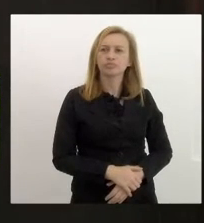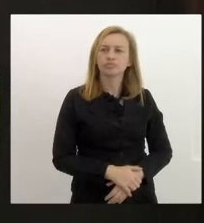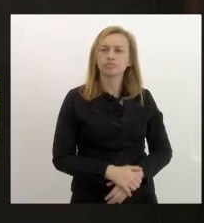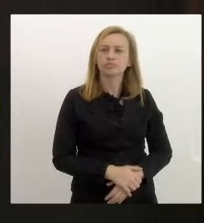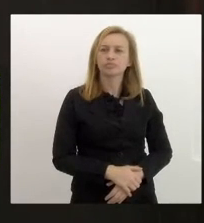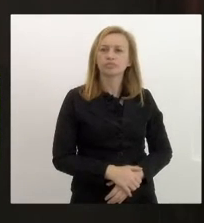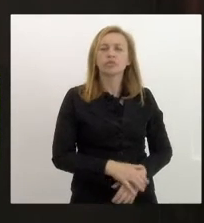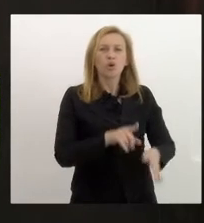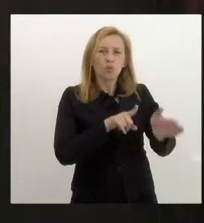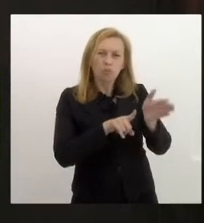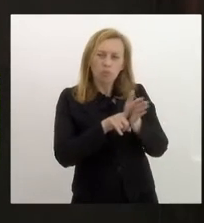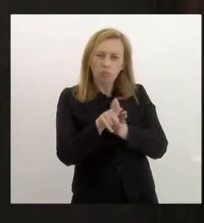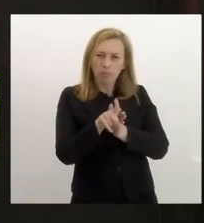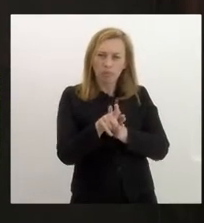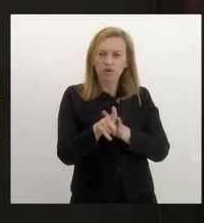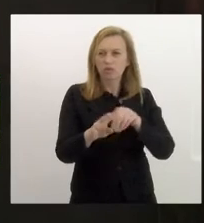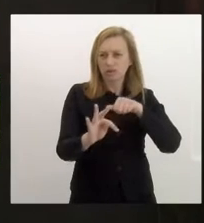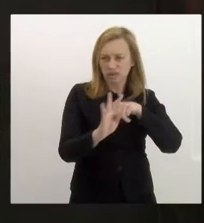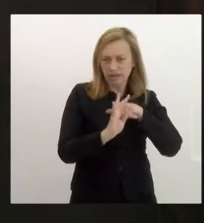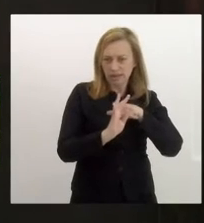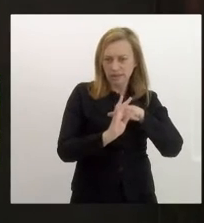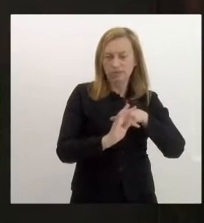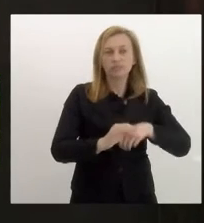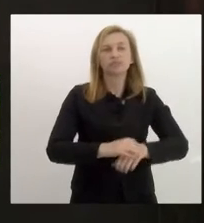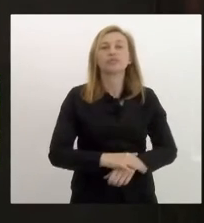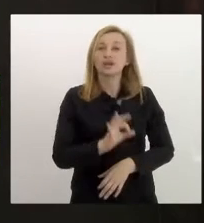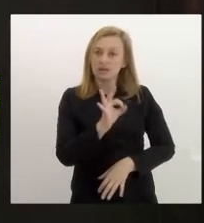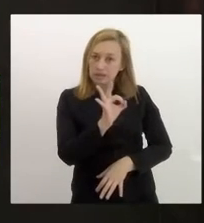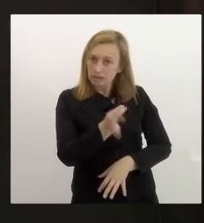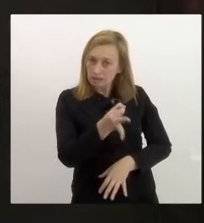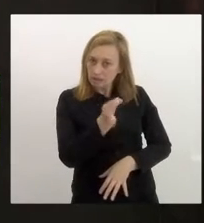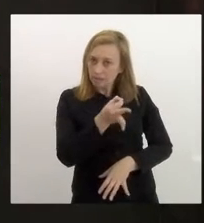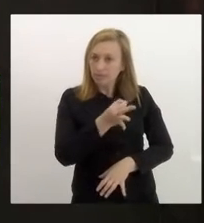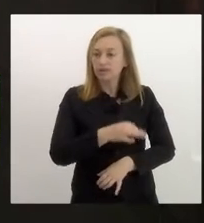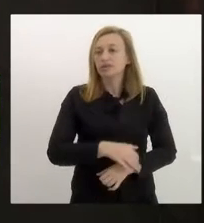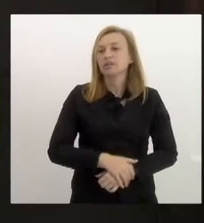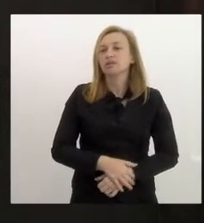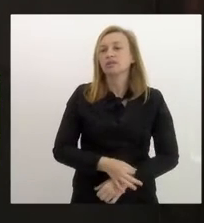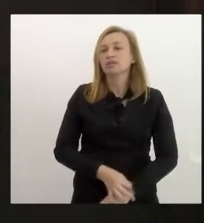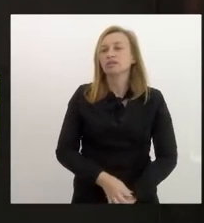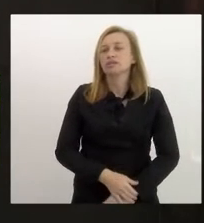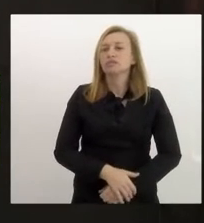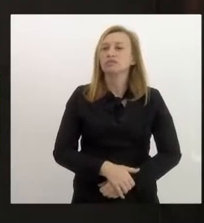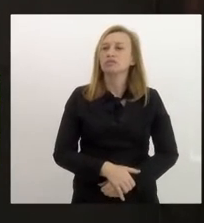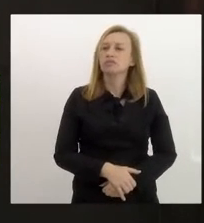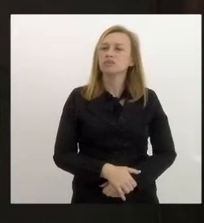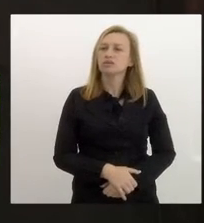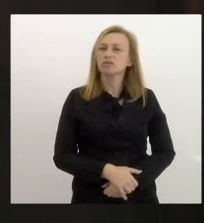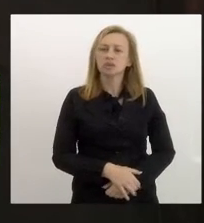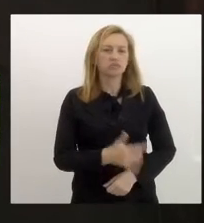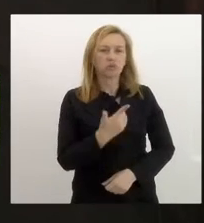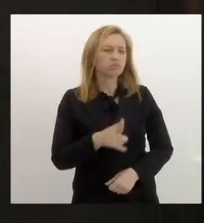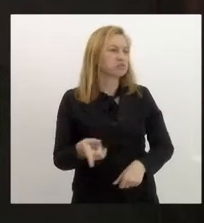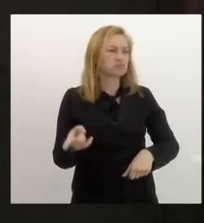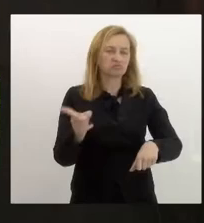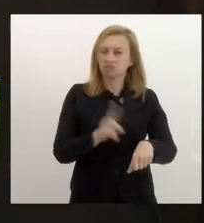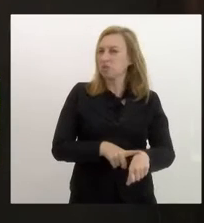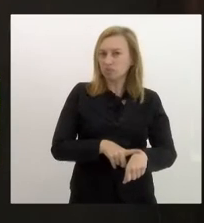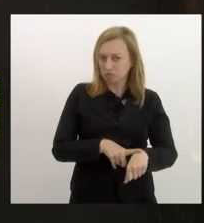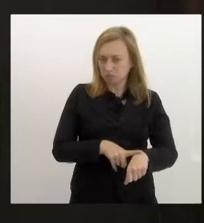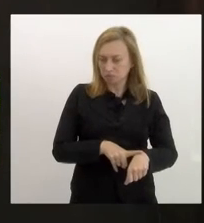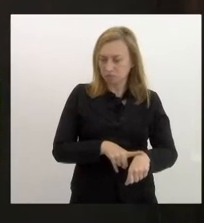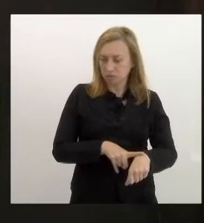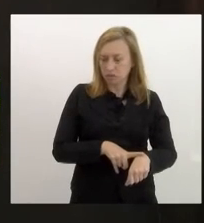é uma pergunta técnica evidentemente ainda não houve tempo